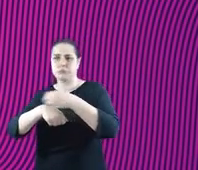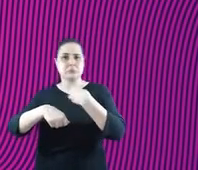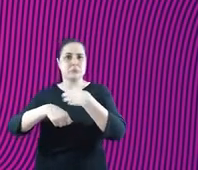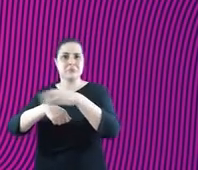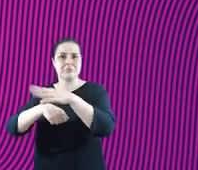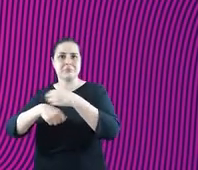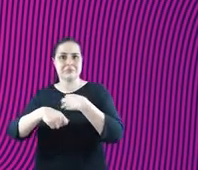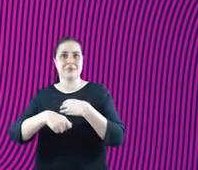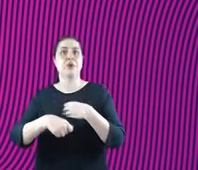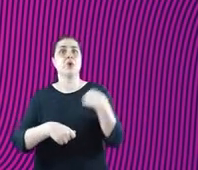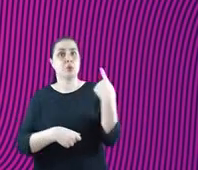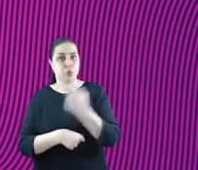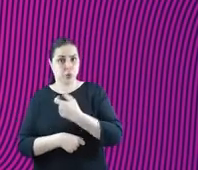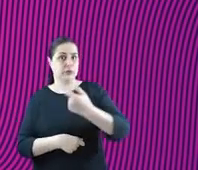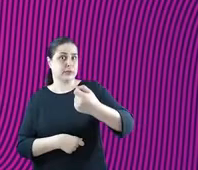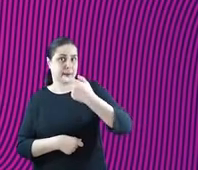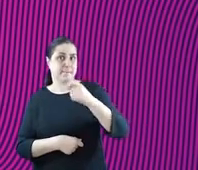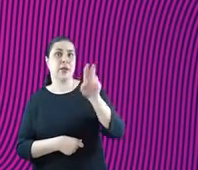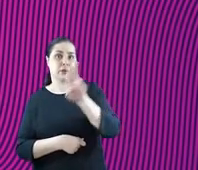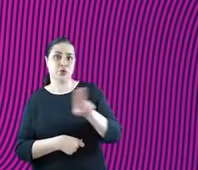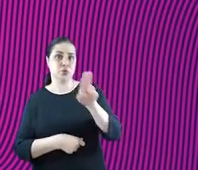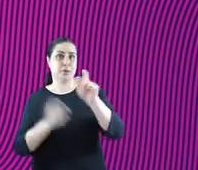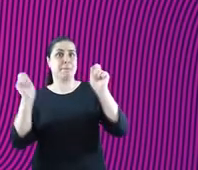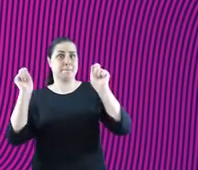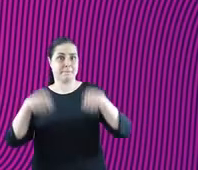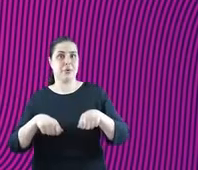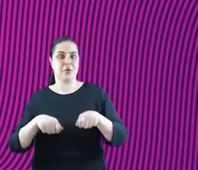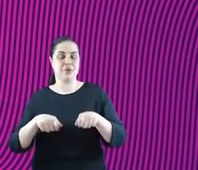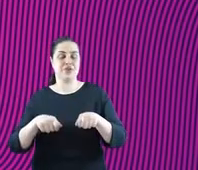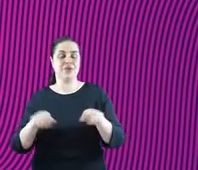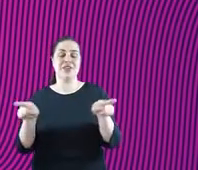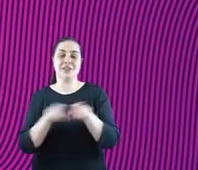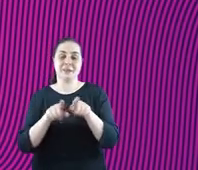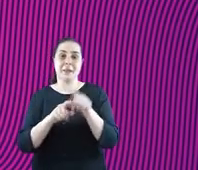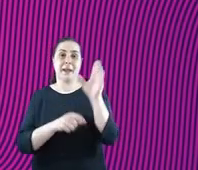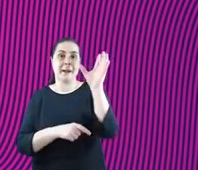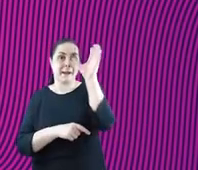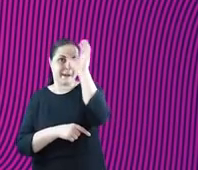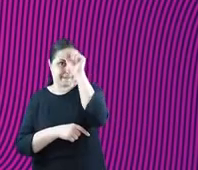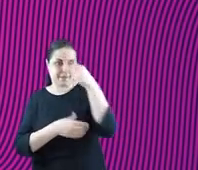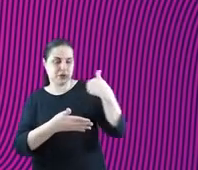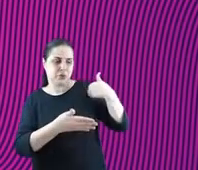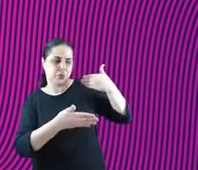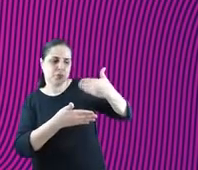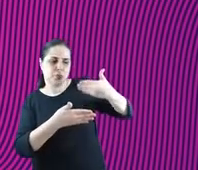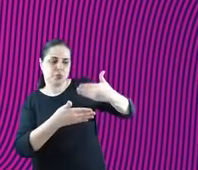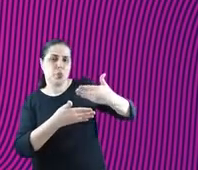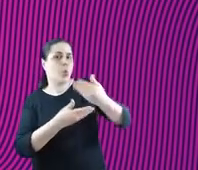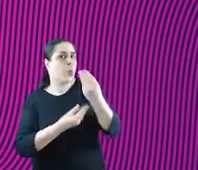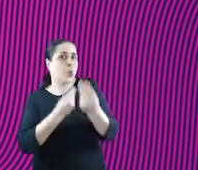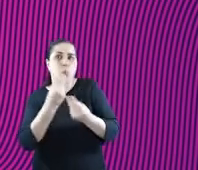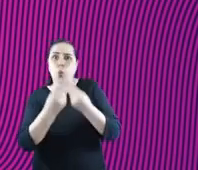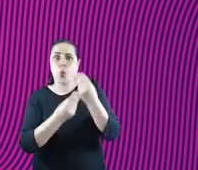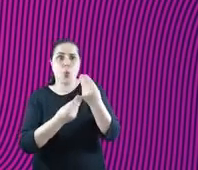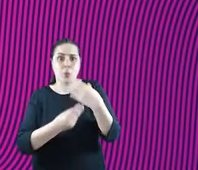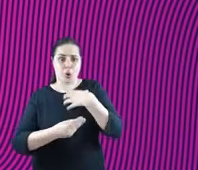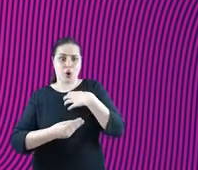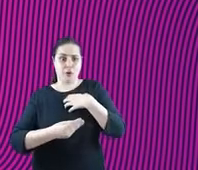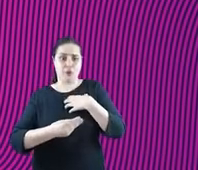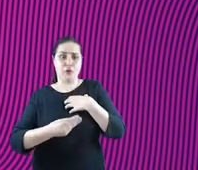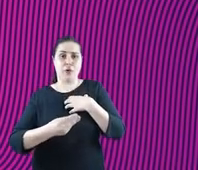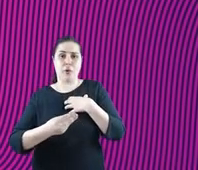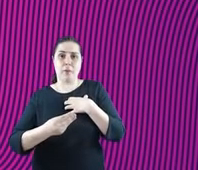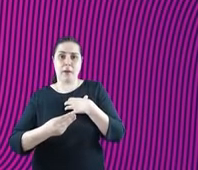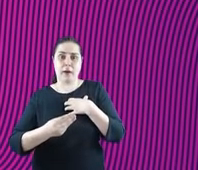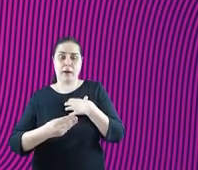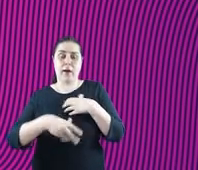mão, a gente aprendeu com o passar do tempo a modificar a forma do nosso acolhimento. Eu acho que